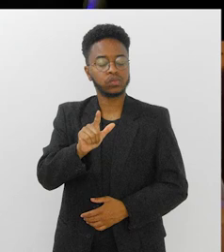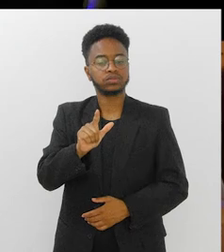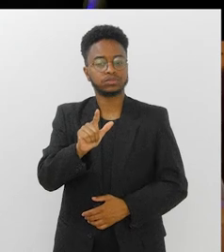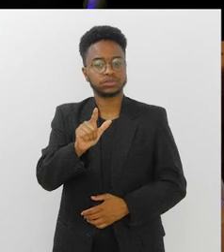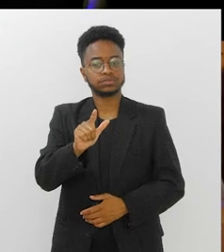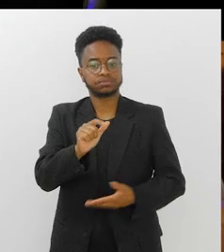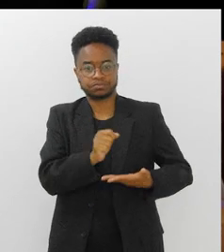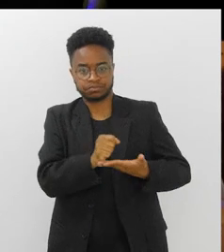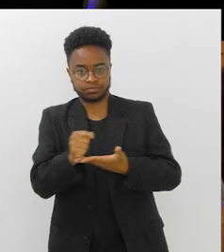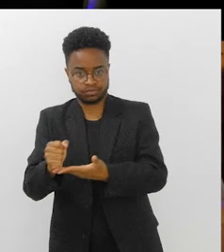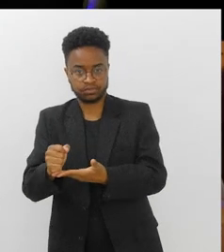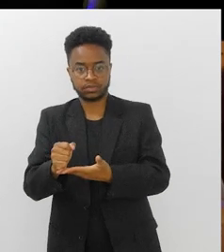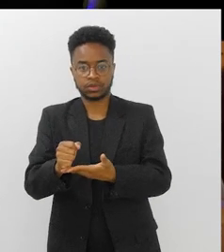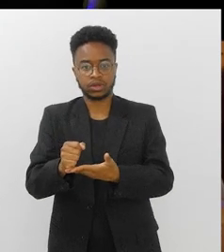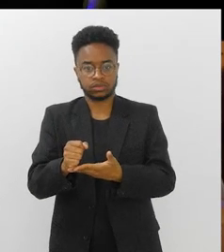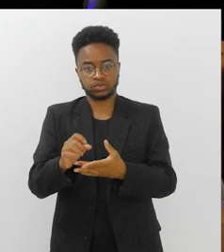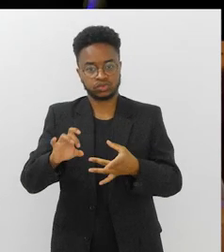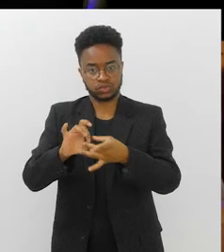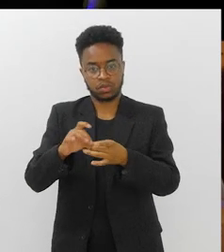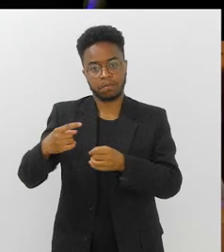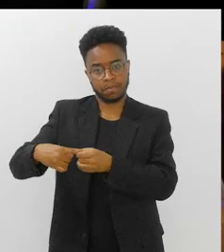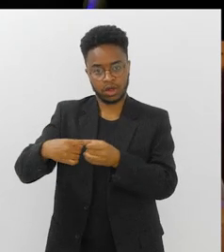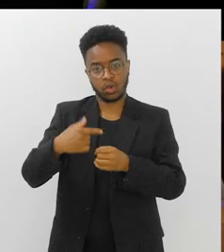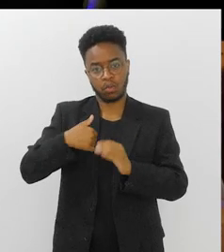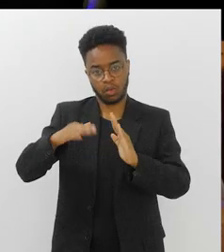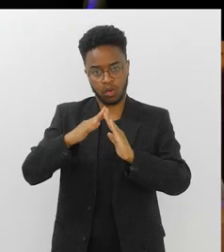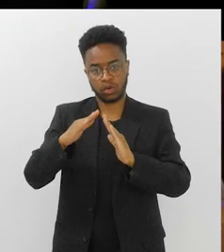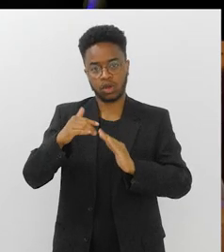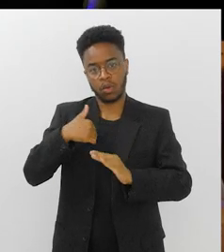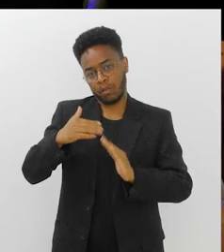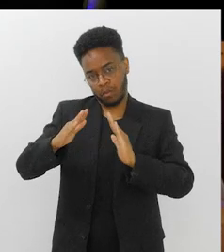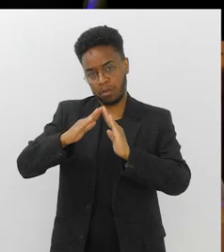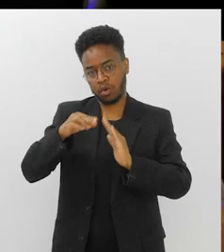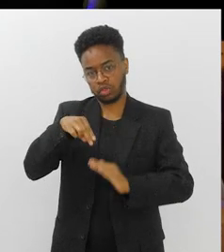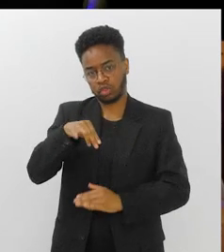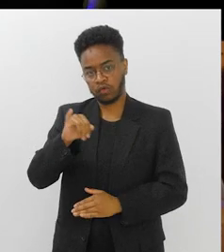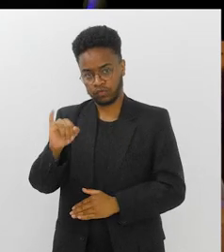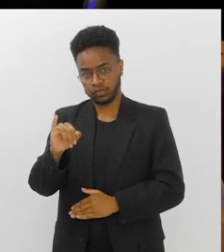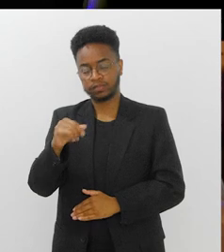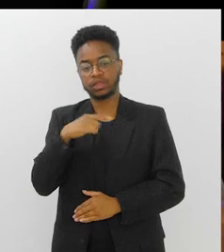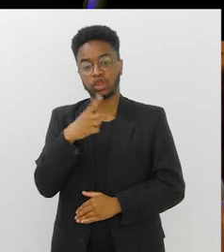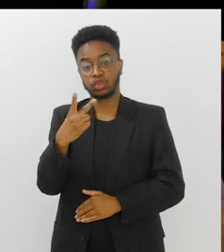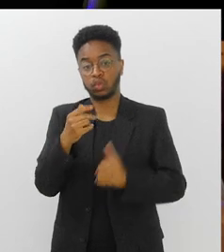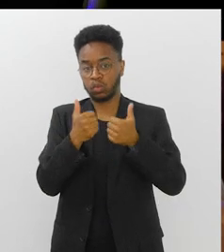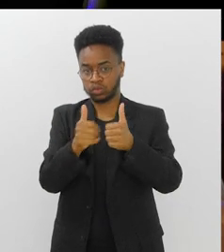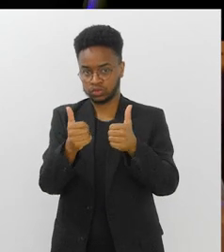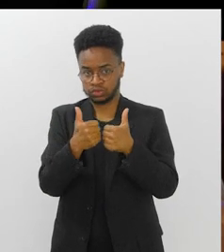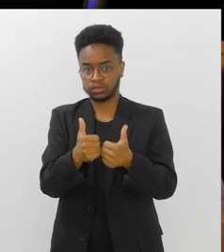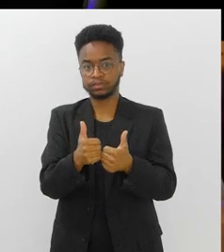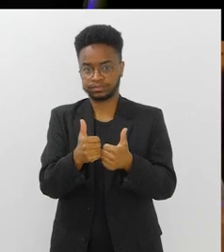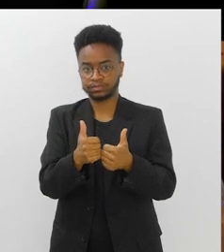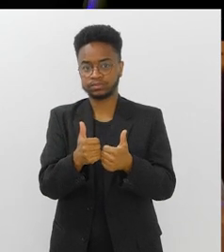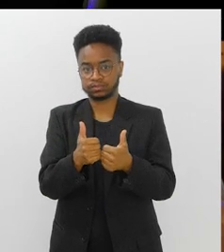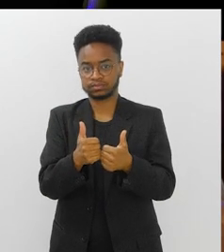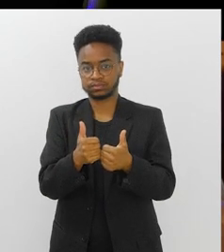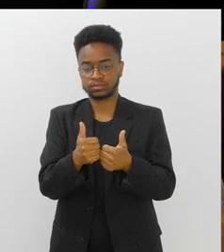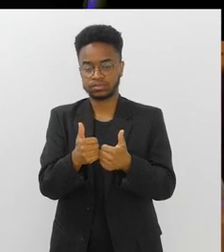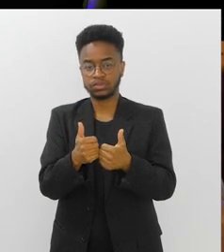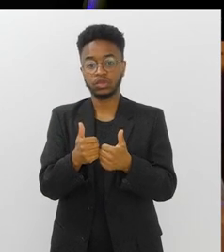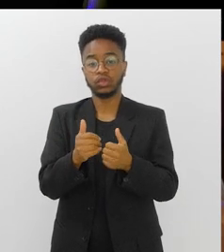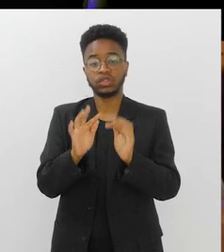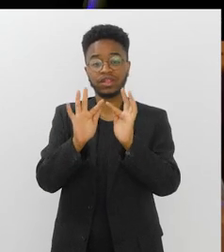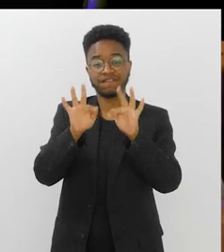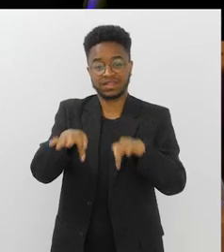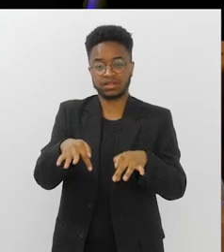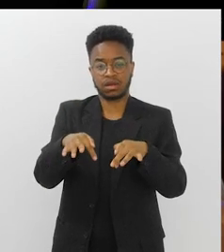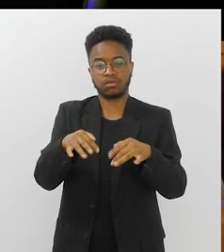e levar lá do do bairro lá onde eu moro eu moro em nov Iguaçu e a gente levou dois ônibus e na final